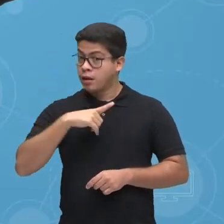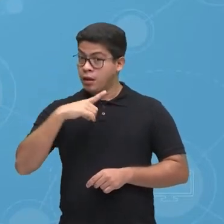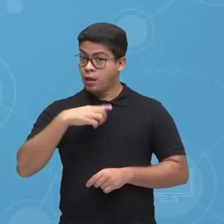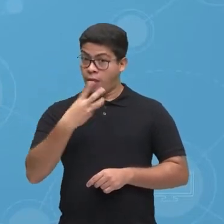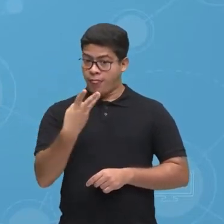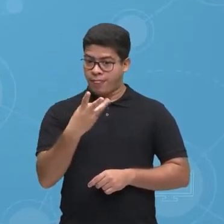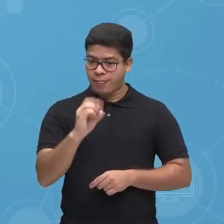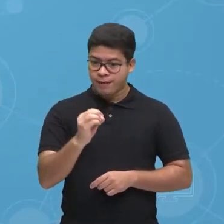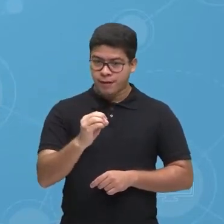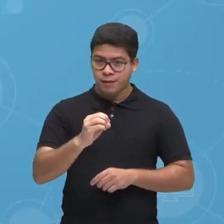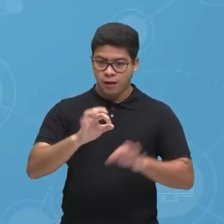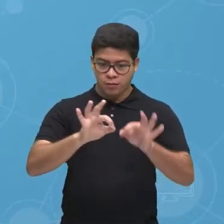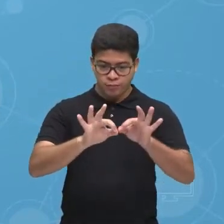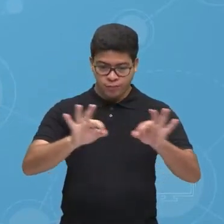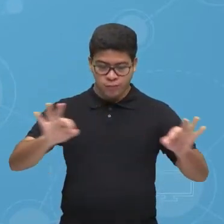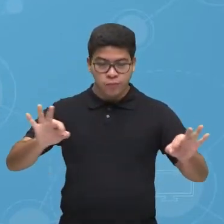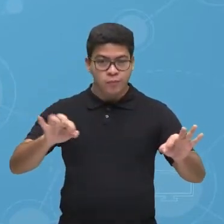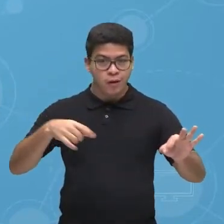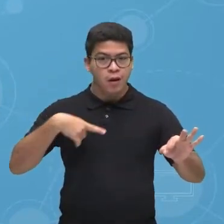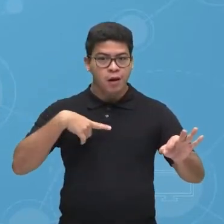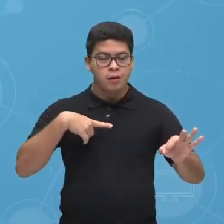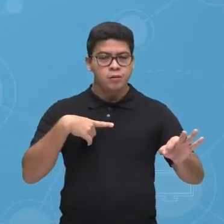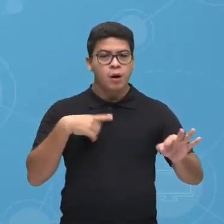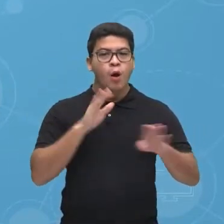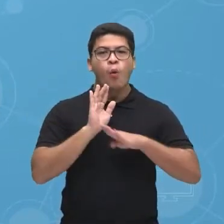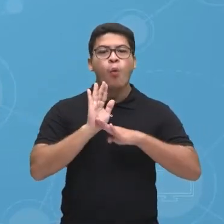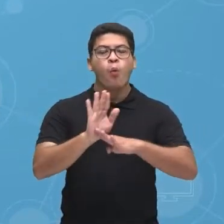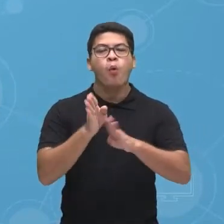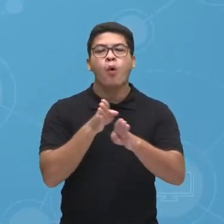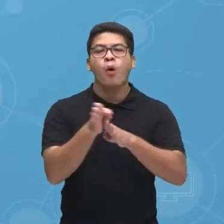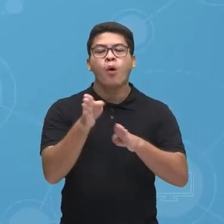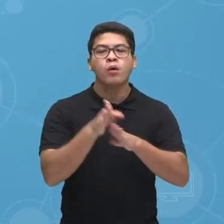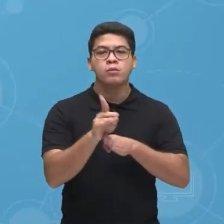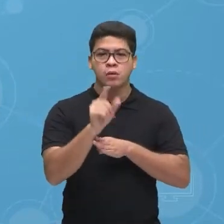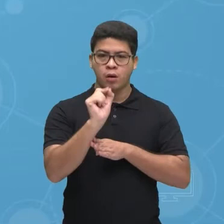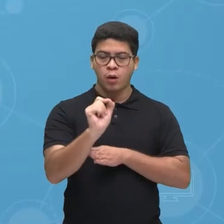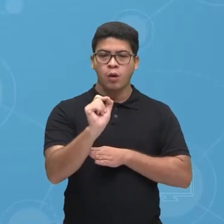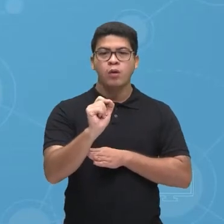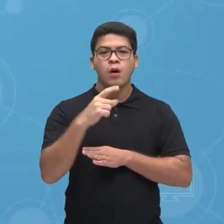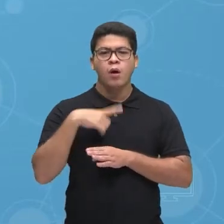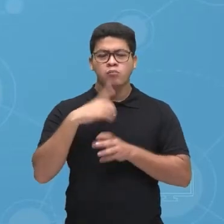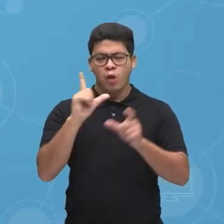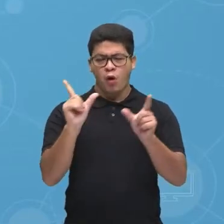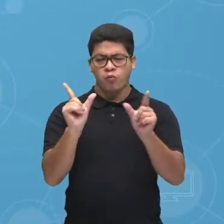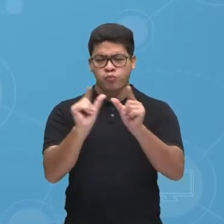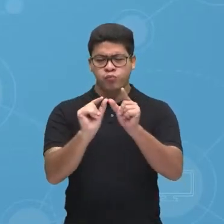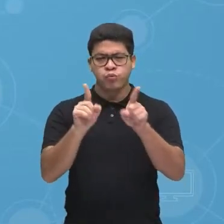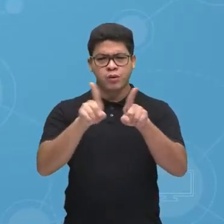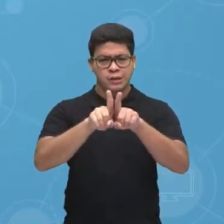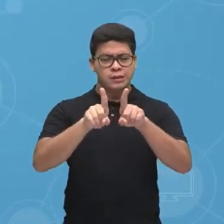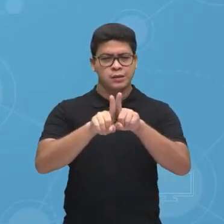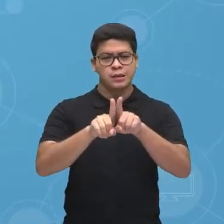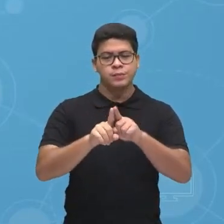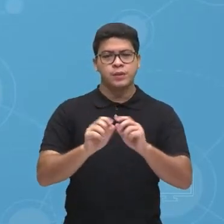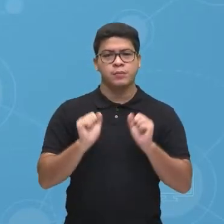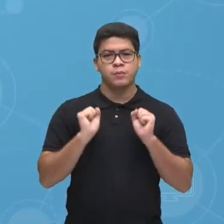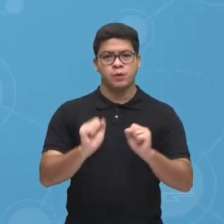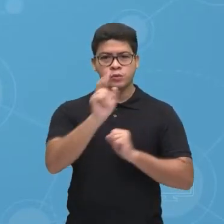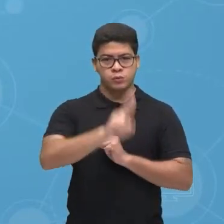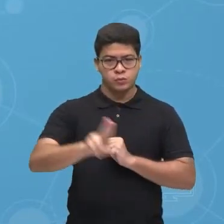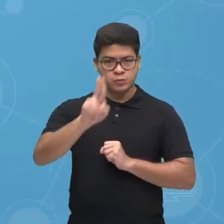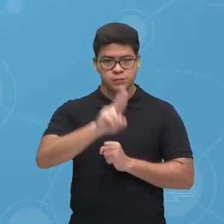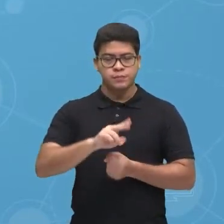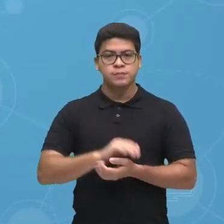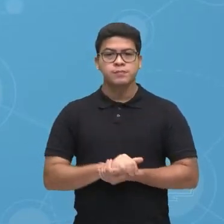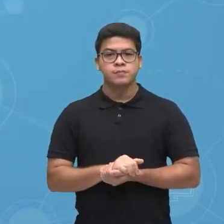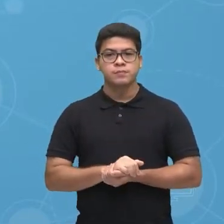cabo, ok? Mas eu aconselho quem quiser fazer com um pet aí de refrigerante um pouquinho menor, de 250 a 300, tá bom? Que vende